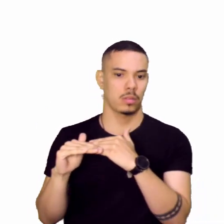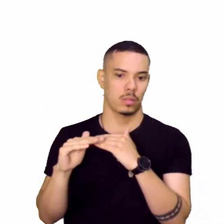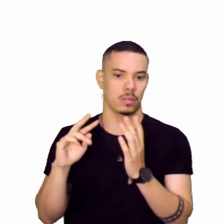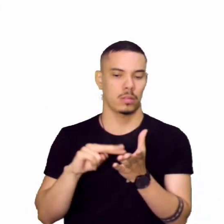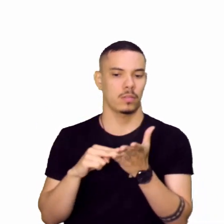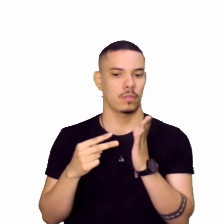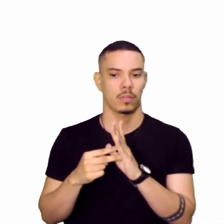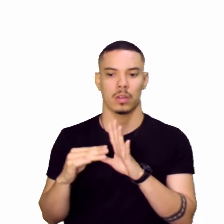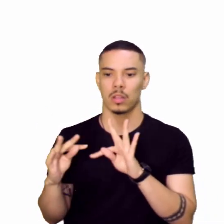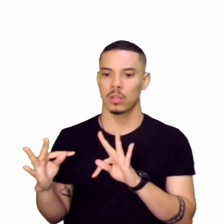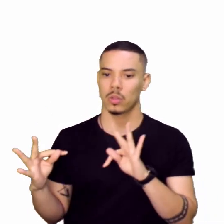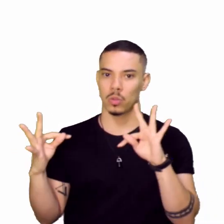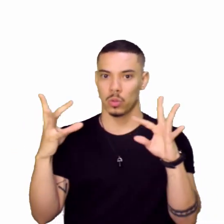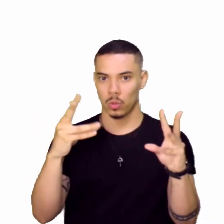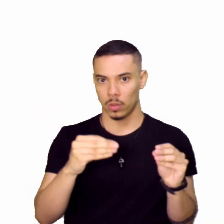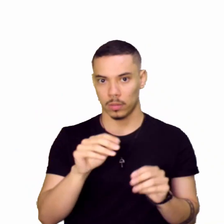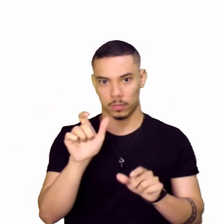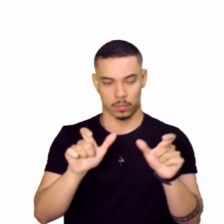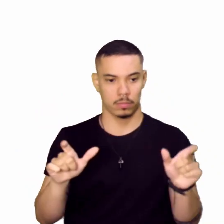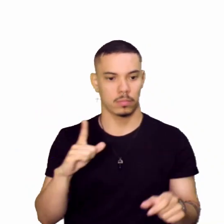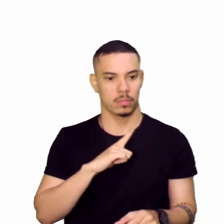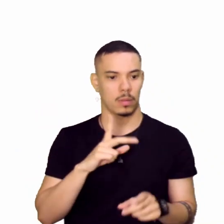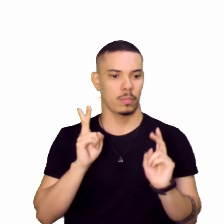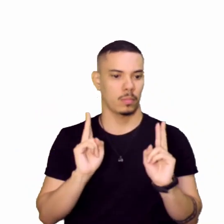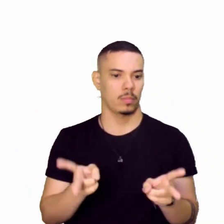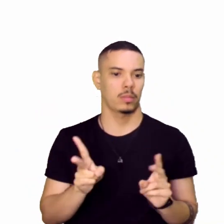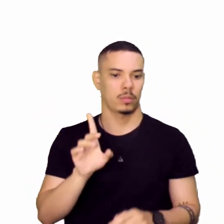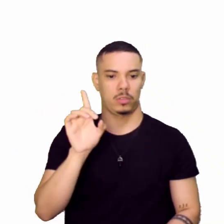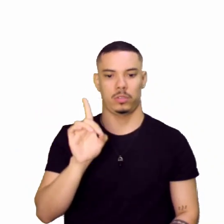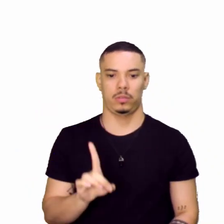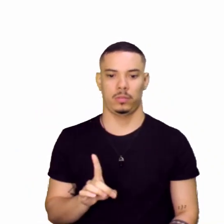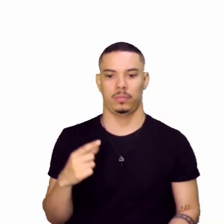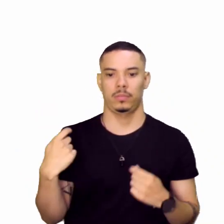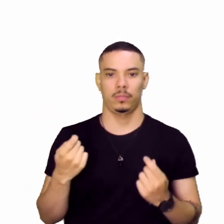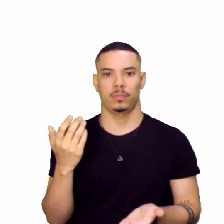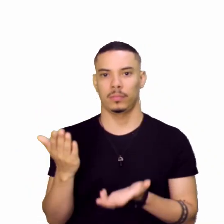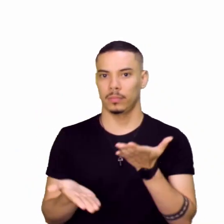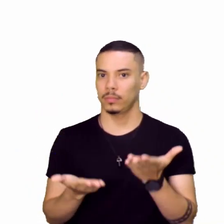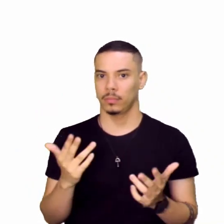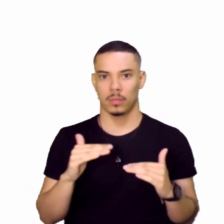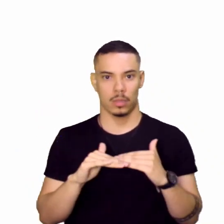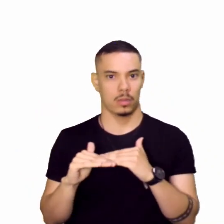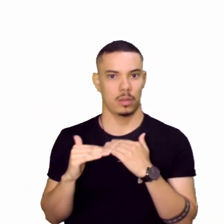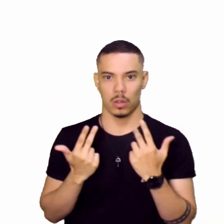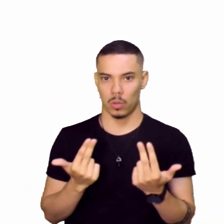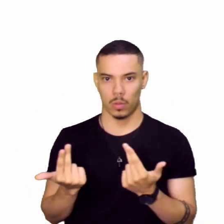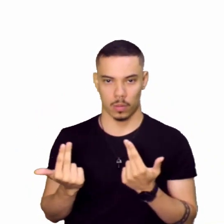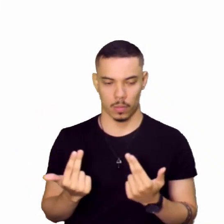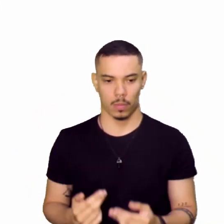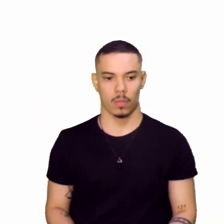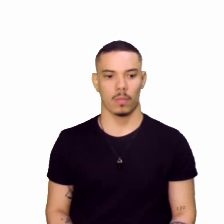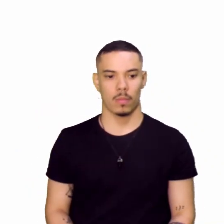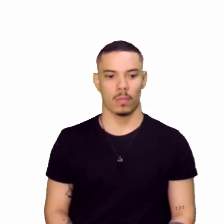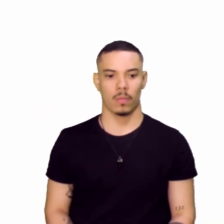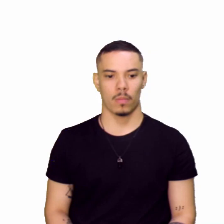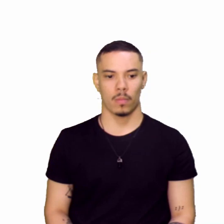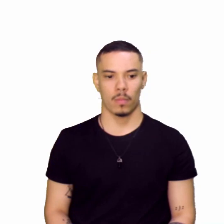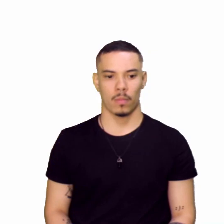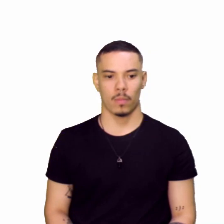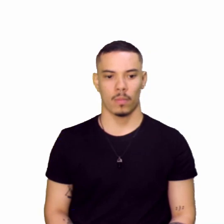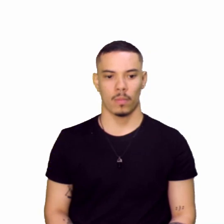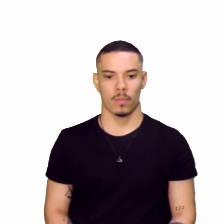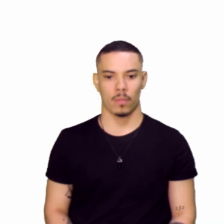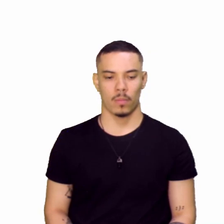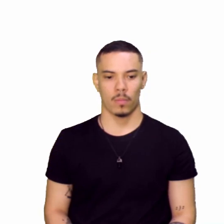significava que todo cidadãos possuem os mesmos direitos e deve ser tratados da mesma maneira a liberdade